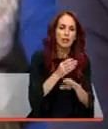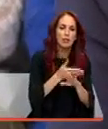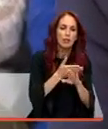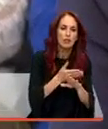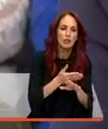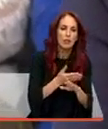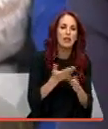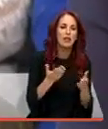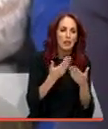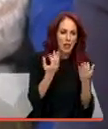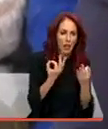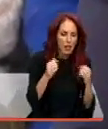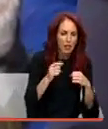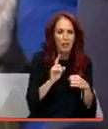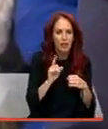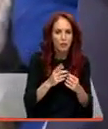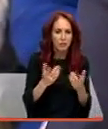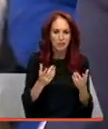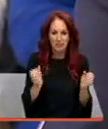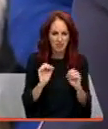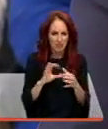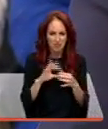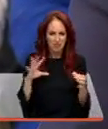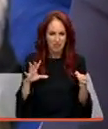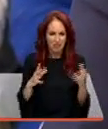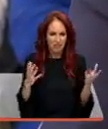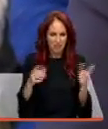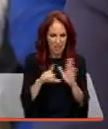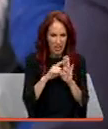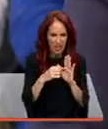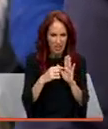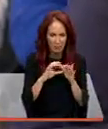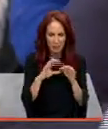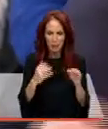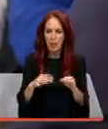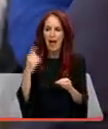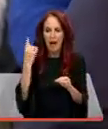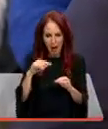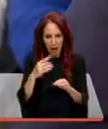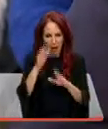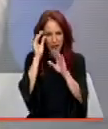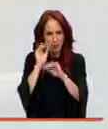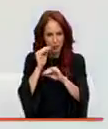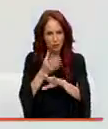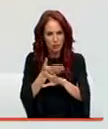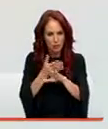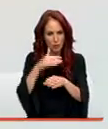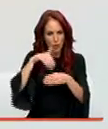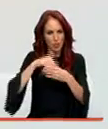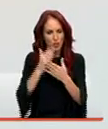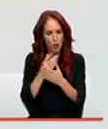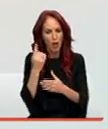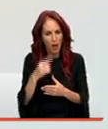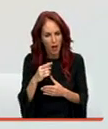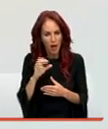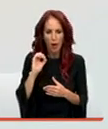os comentários de não ter nada a ver com os quero que está na loja a onu a educação sempre nós não podemos analisar as escolas em que há